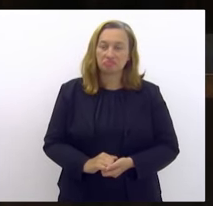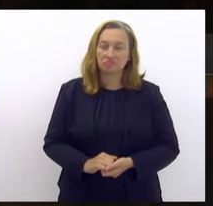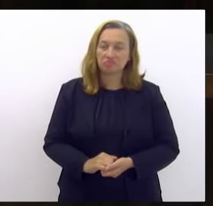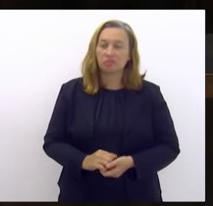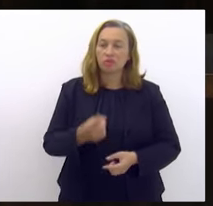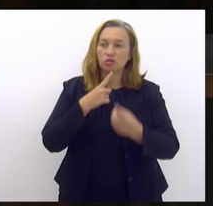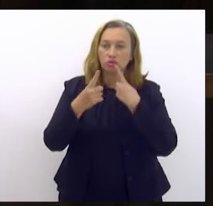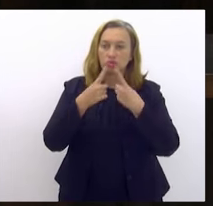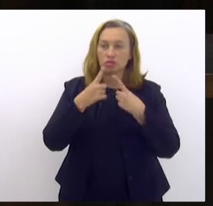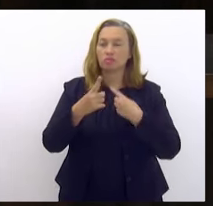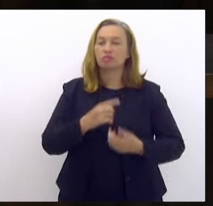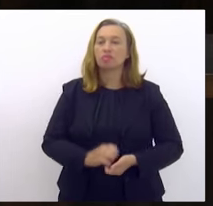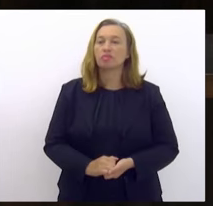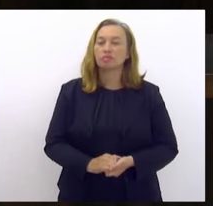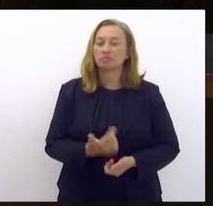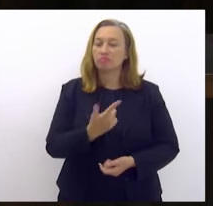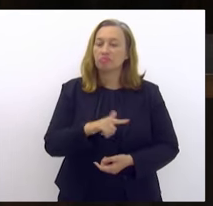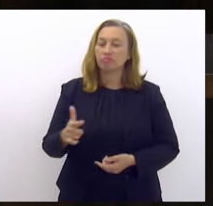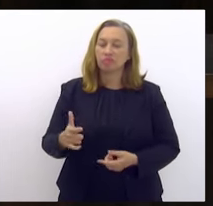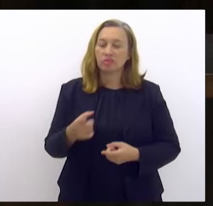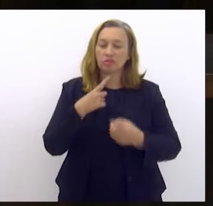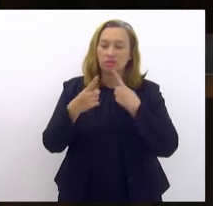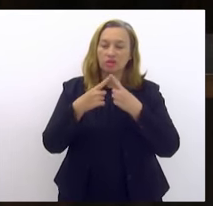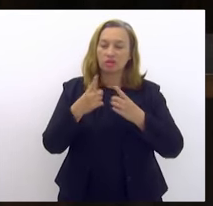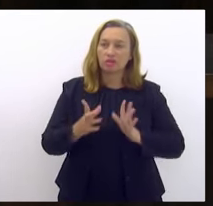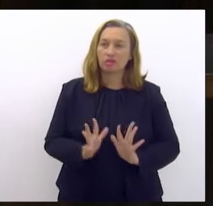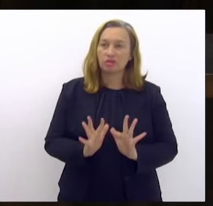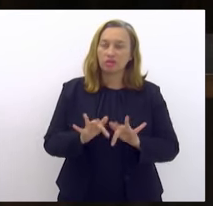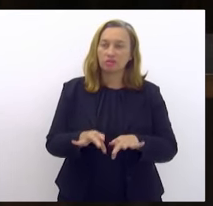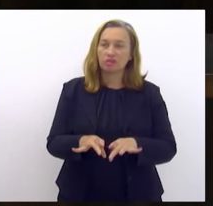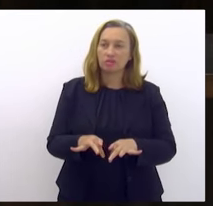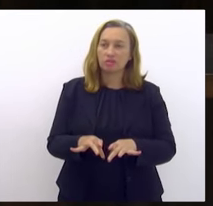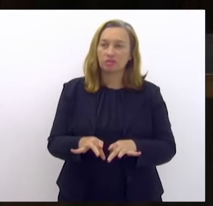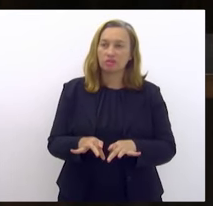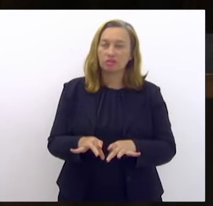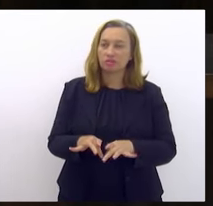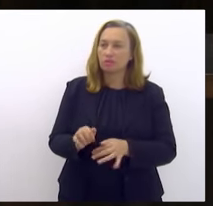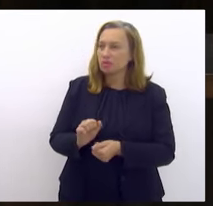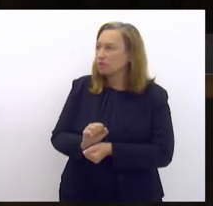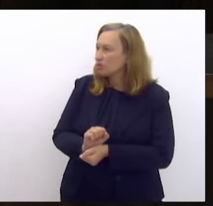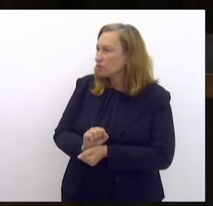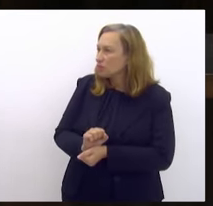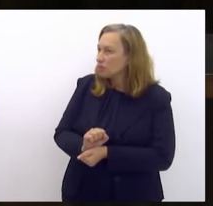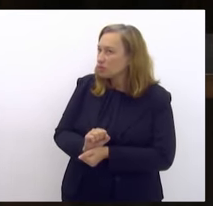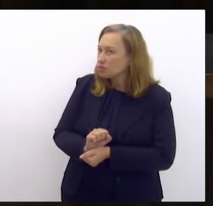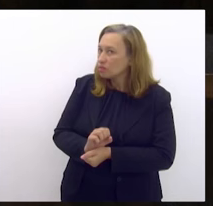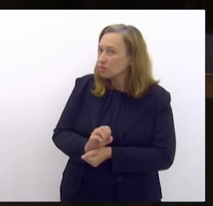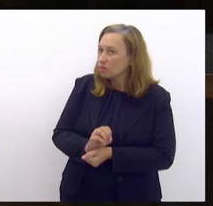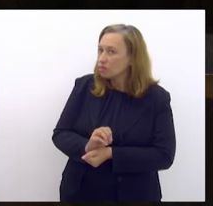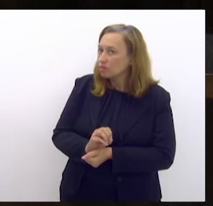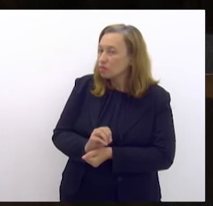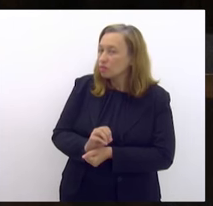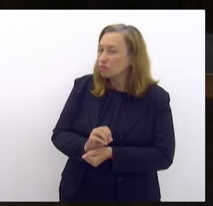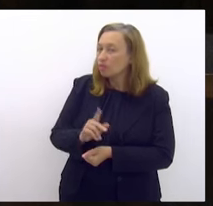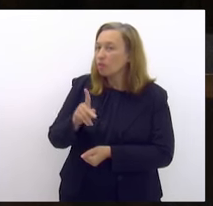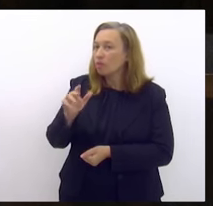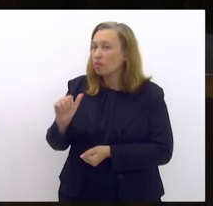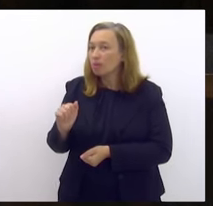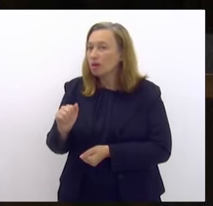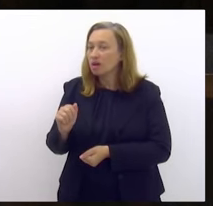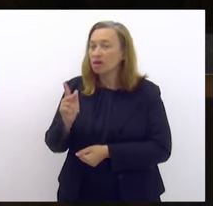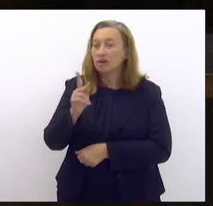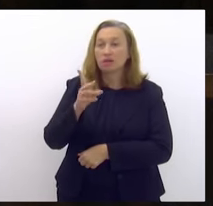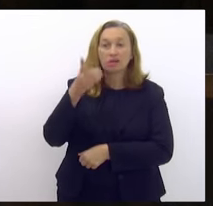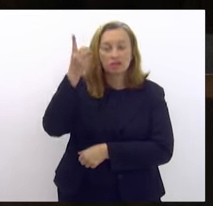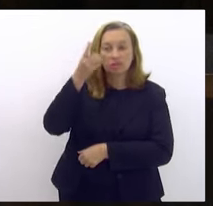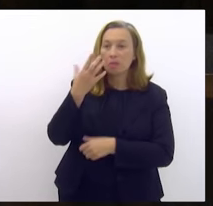Em discussão, não havendo quem queira discutir. Alô, presidente. Alô. Opa, discutir nosso nobre deputado, autor, parabéns aí